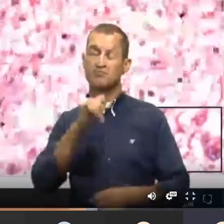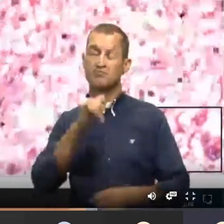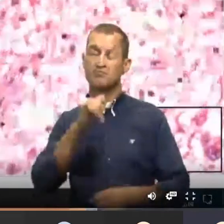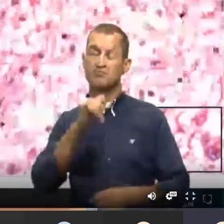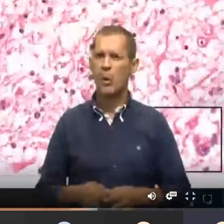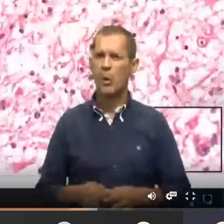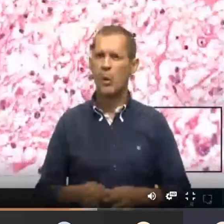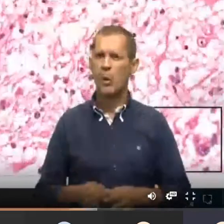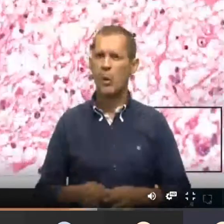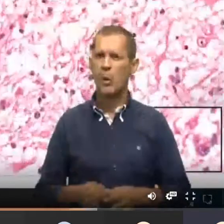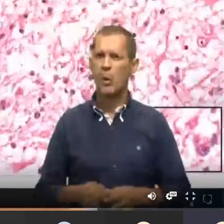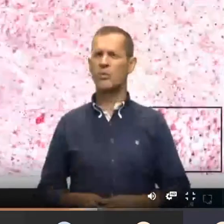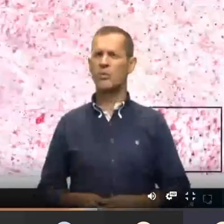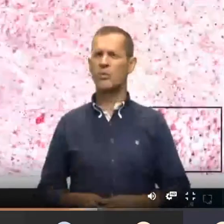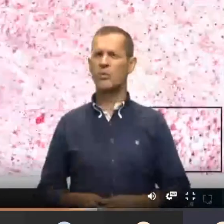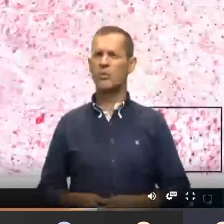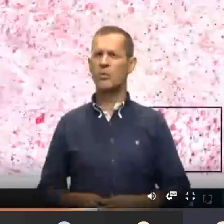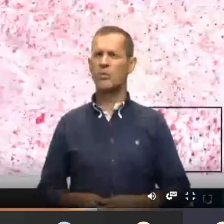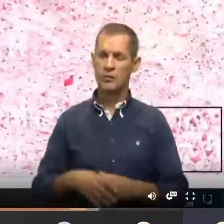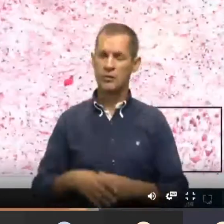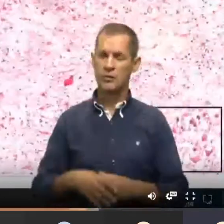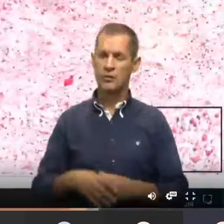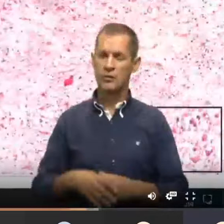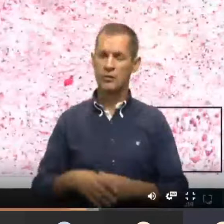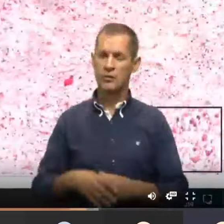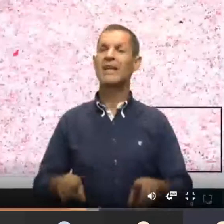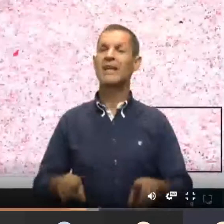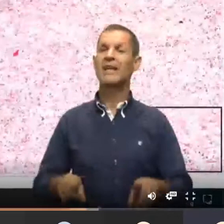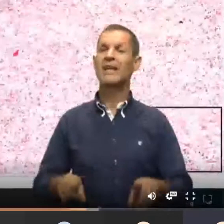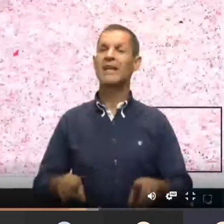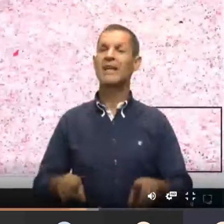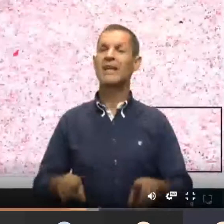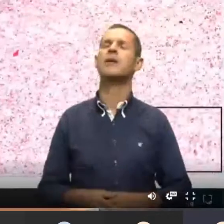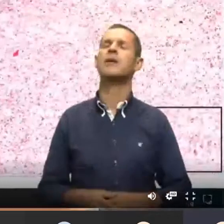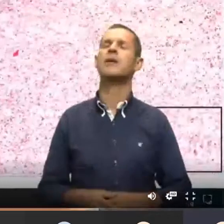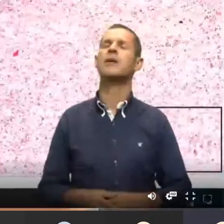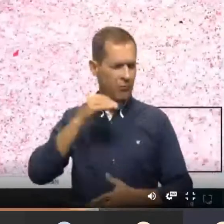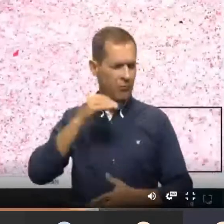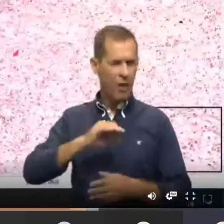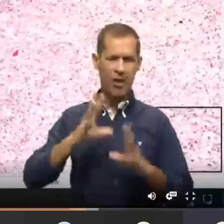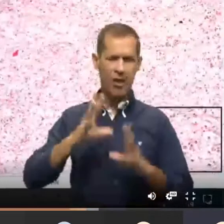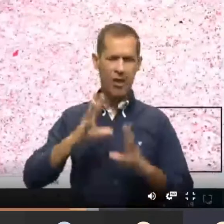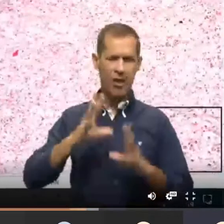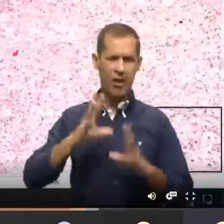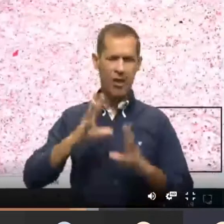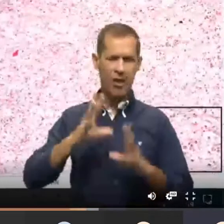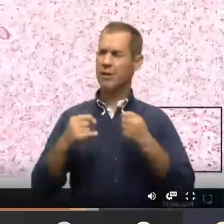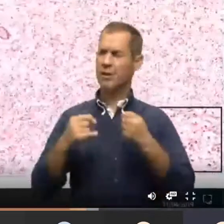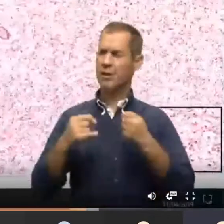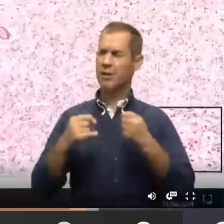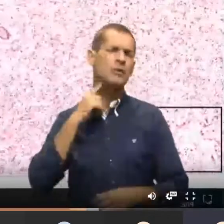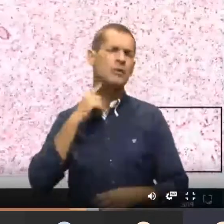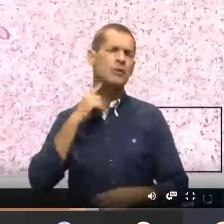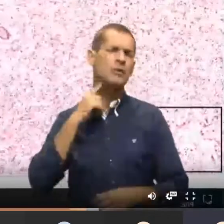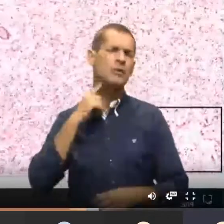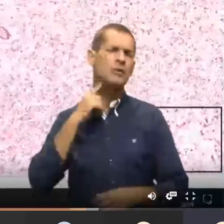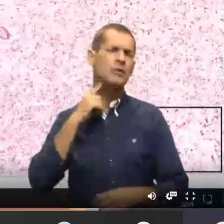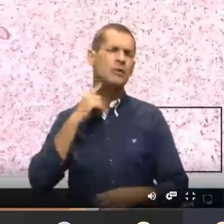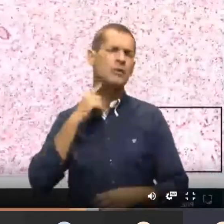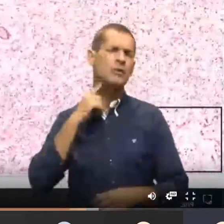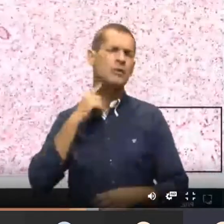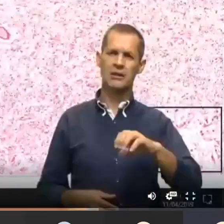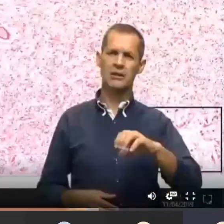caso, todo esse infiltrado inflamatório está aqui justamente para tentar limpar toda a sujeira